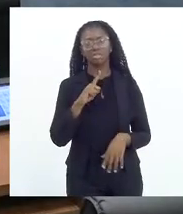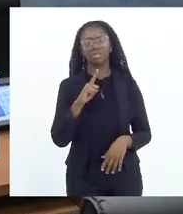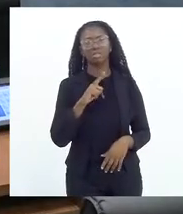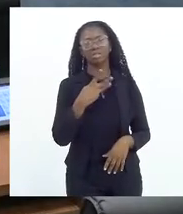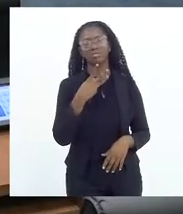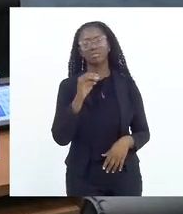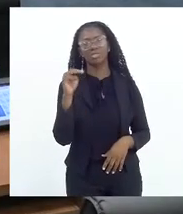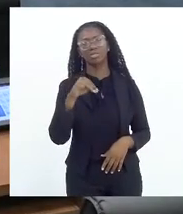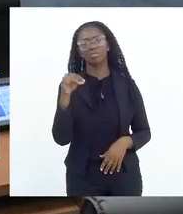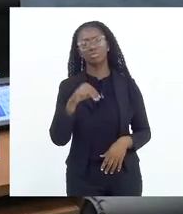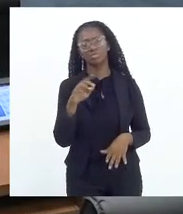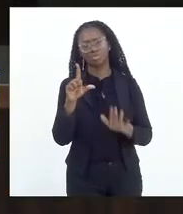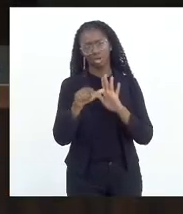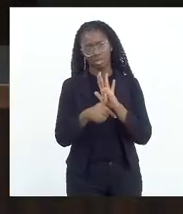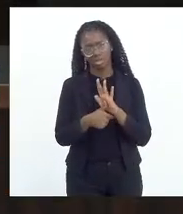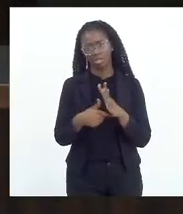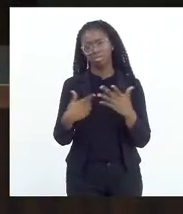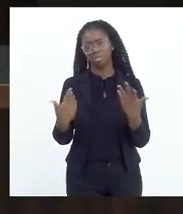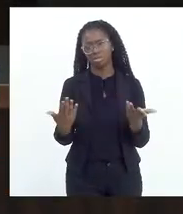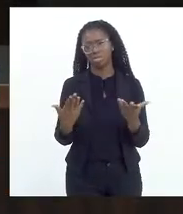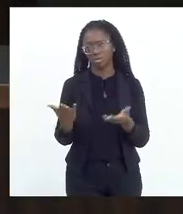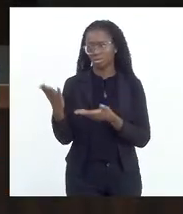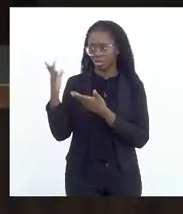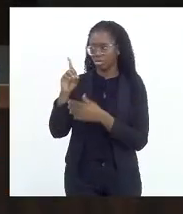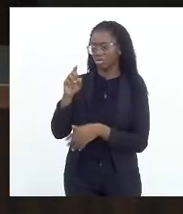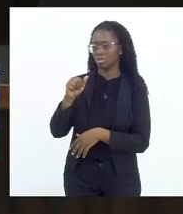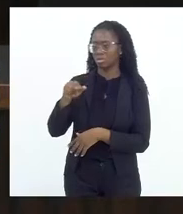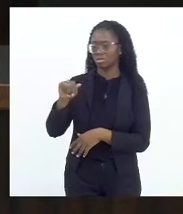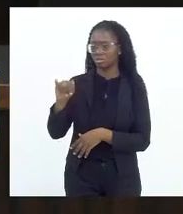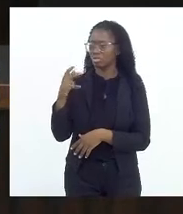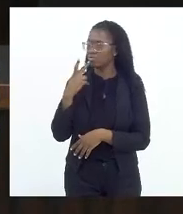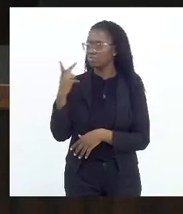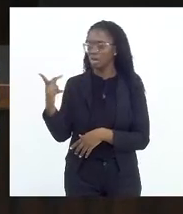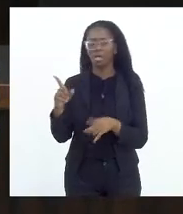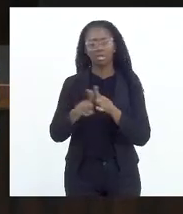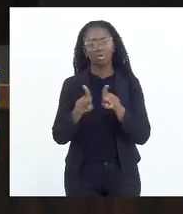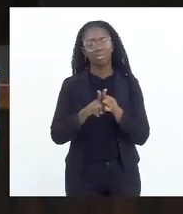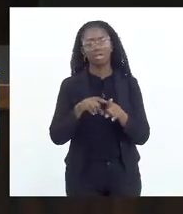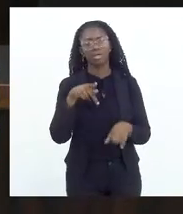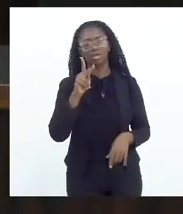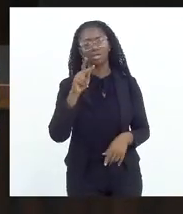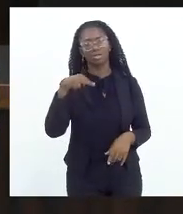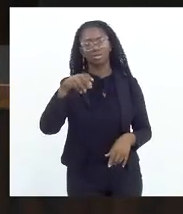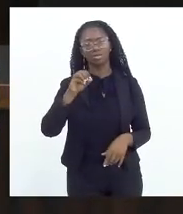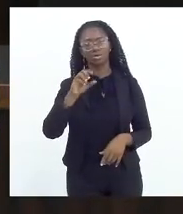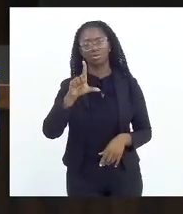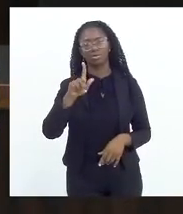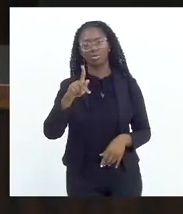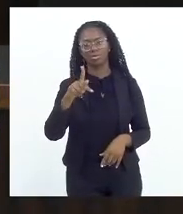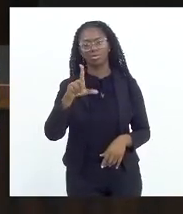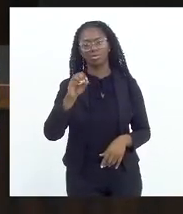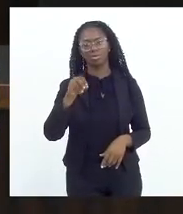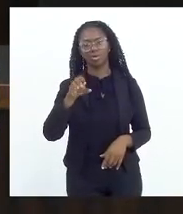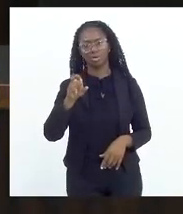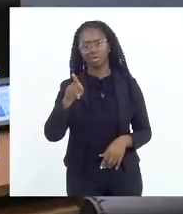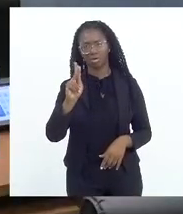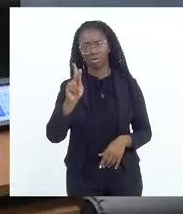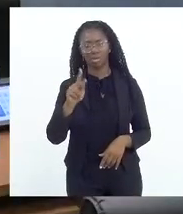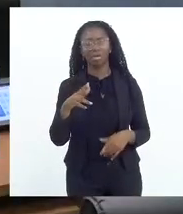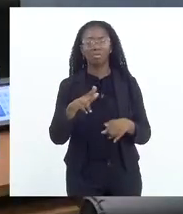de atraso. Vou conceder pela ordem da Dani, depois do Quinoploc, e vamos adiantar a pauta um pouco, senão a gente não vai conseguir